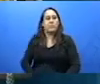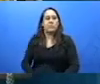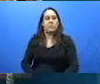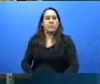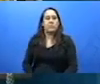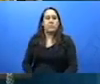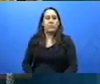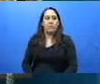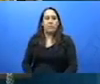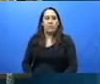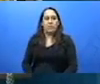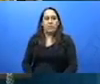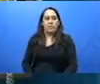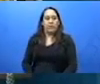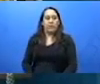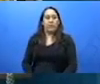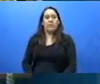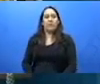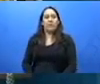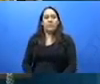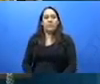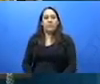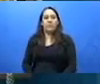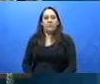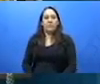apagar aqui rapidinho.